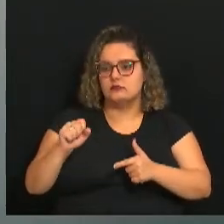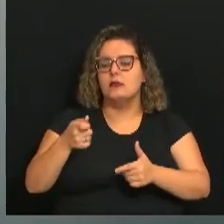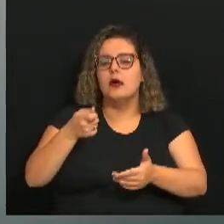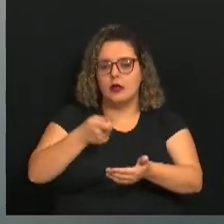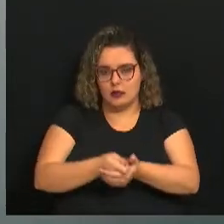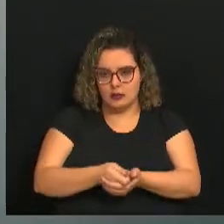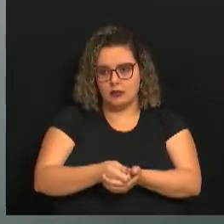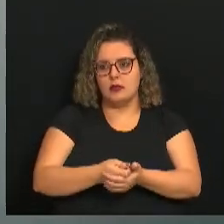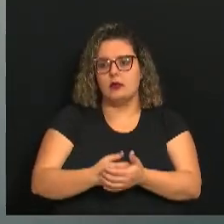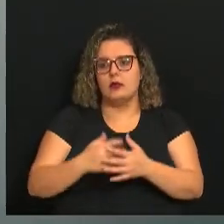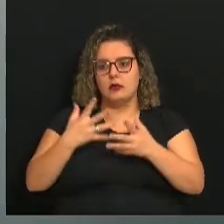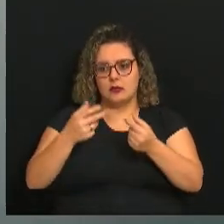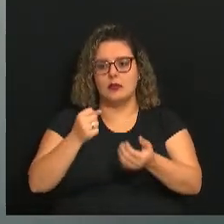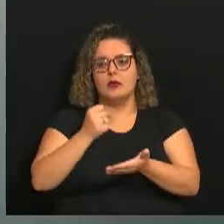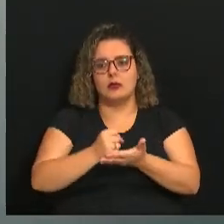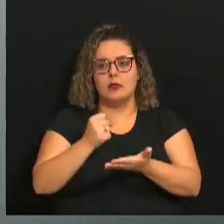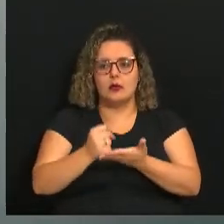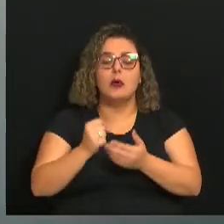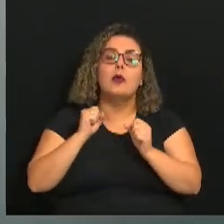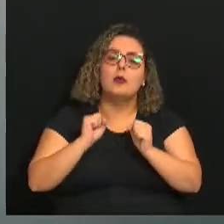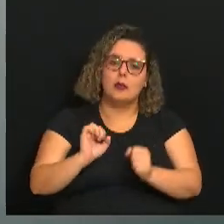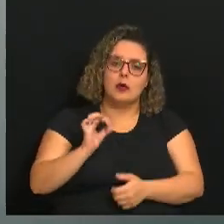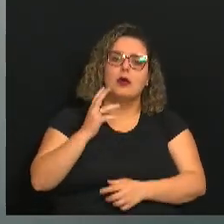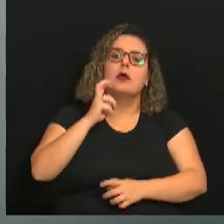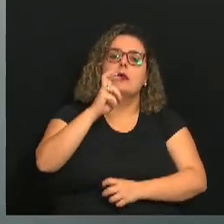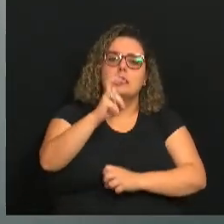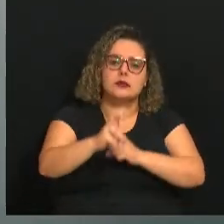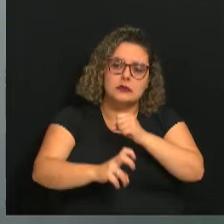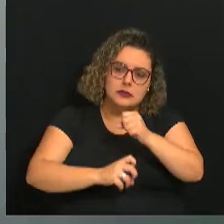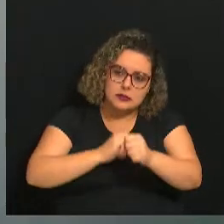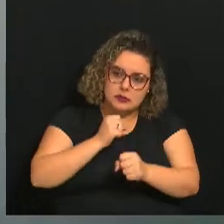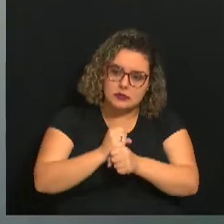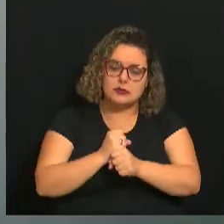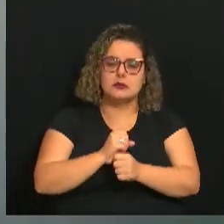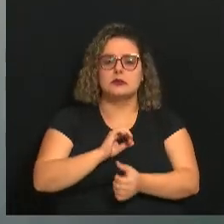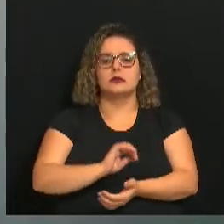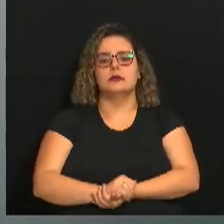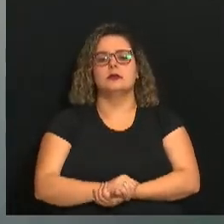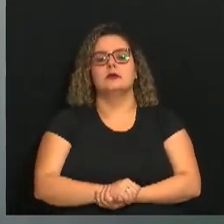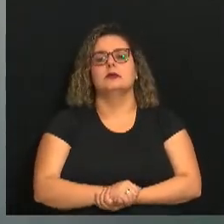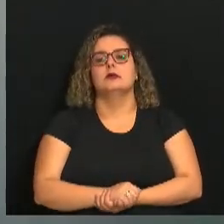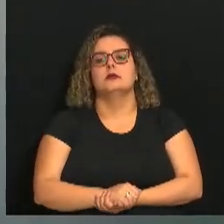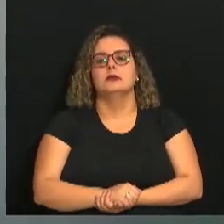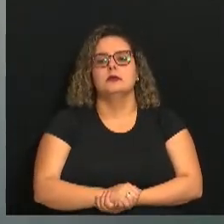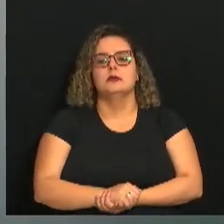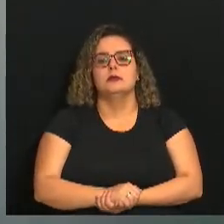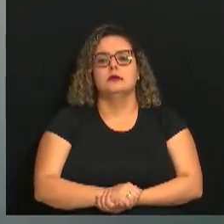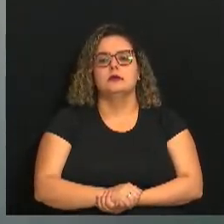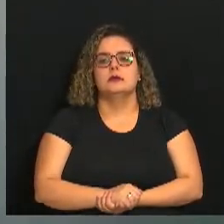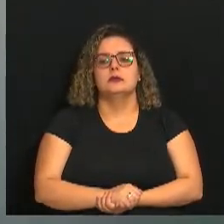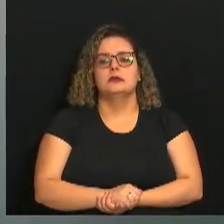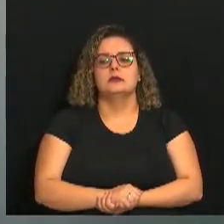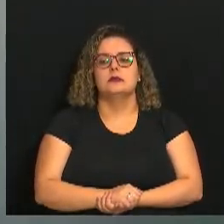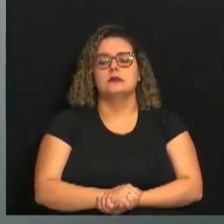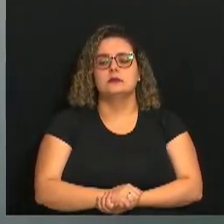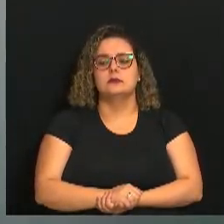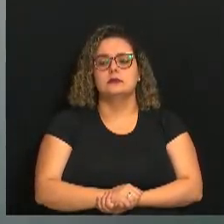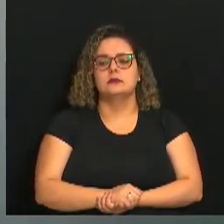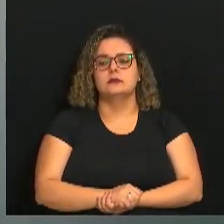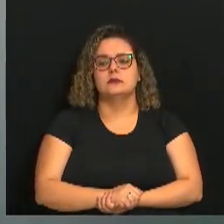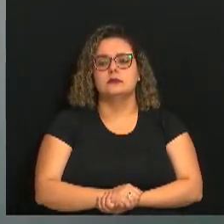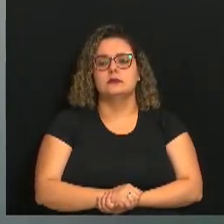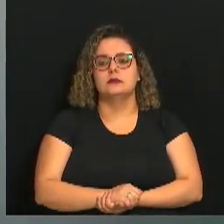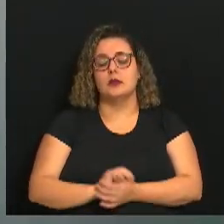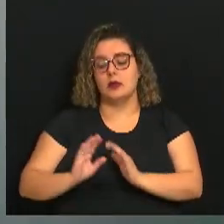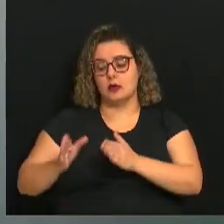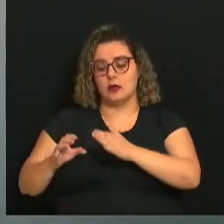esse contrato que pode perdurar por 5 anos. Então, essa é a situação da zeladoria. Com relação à Especiale,